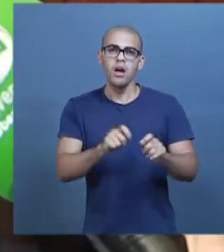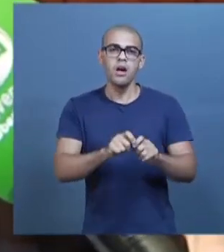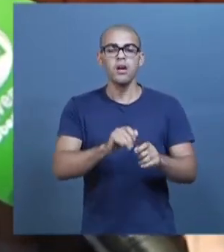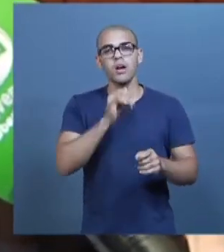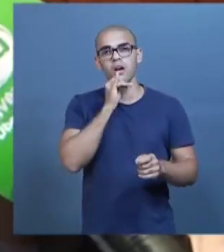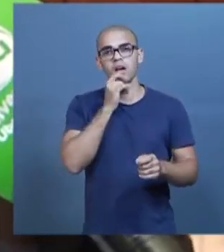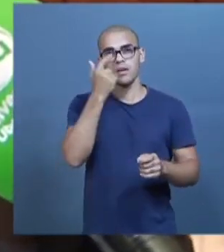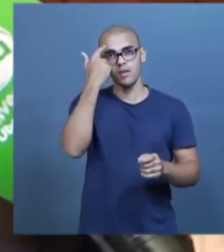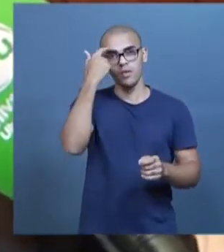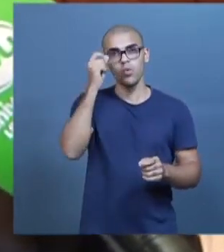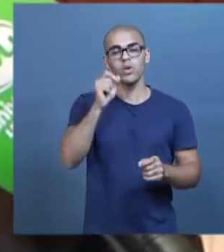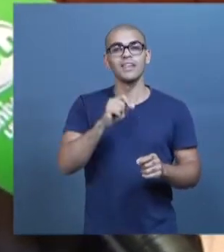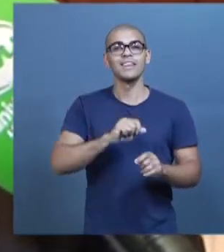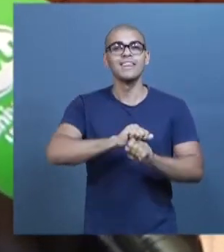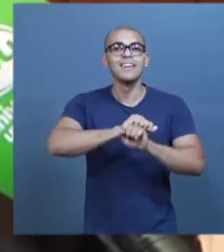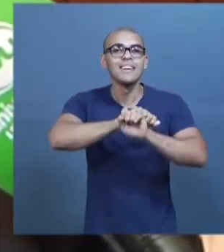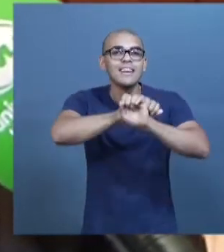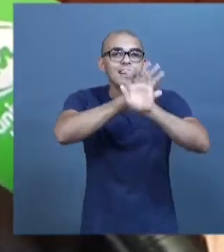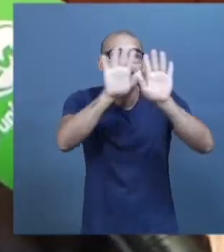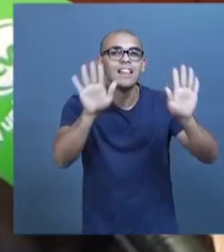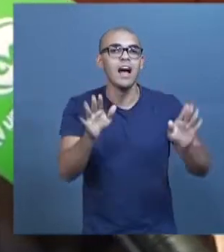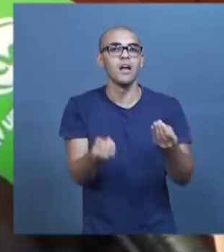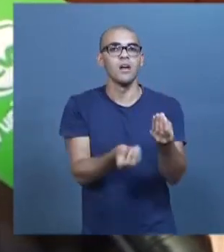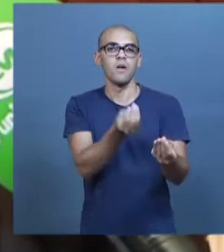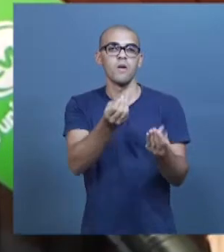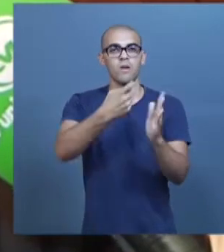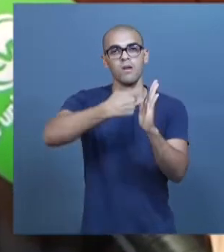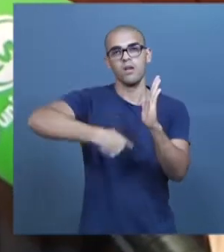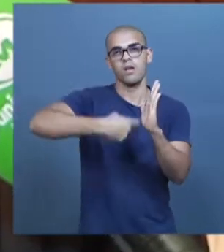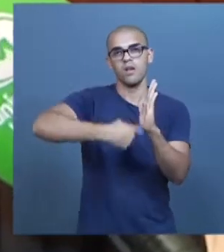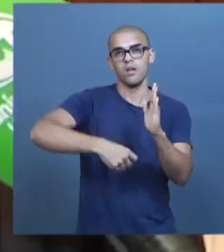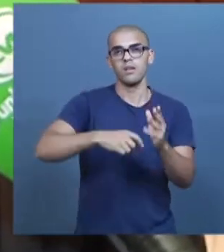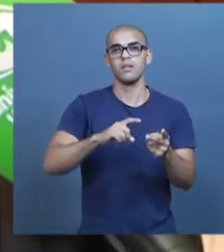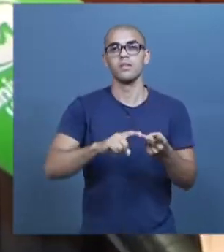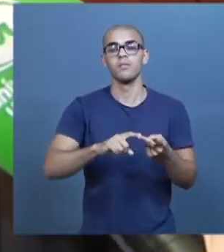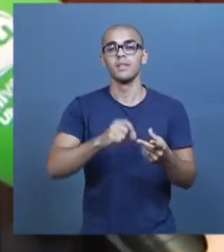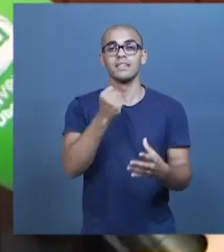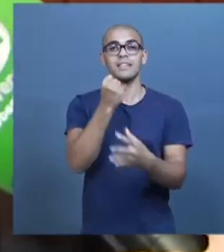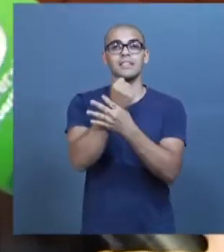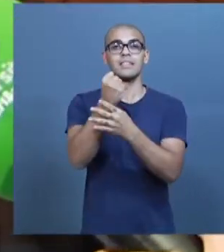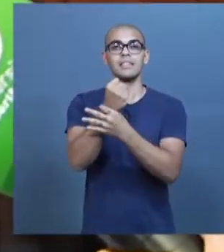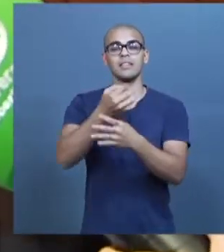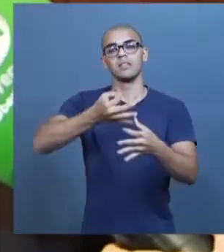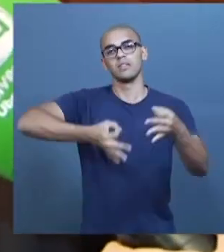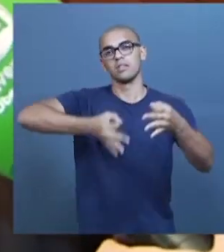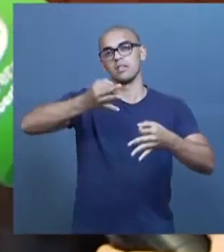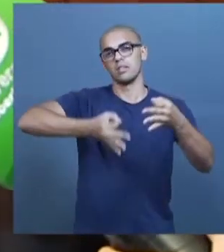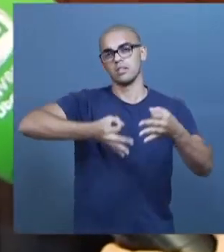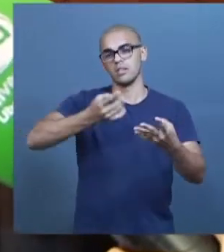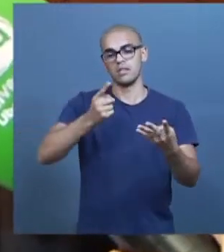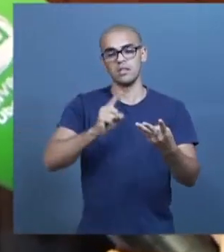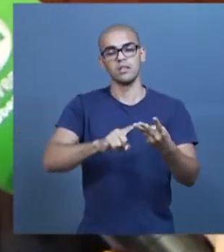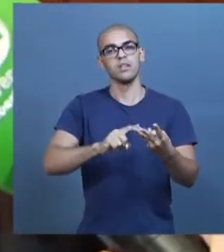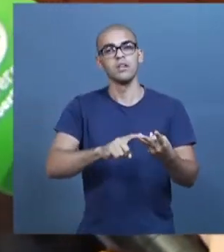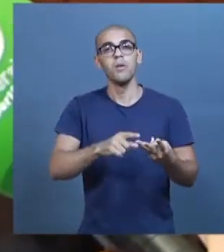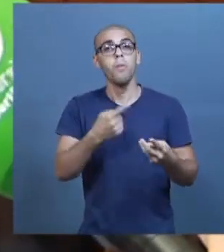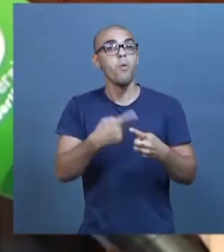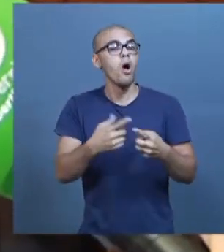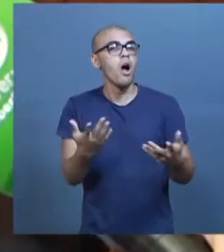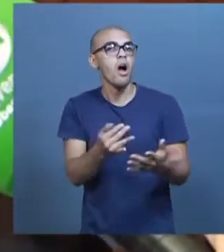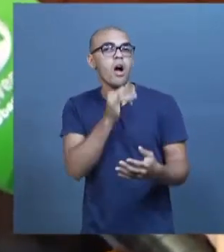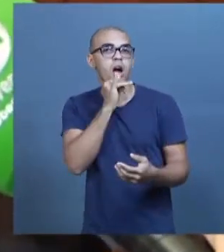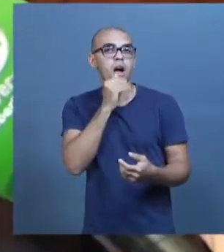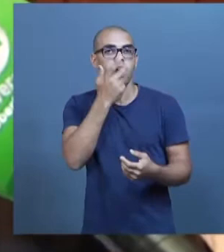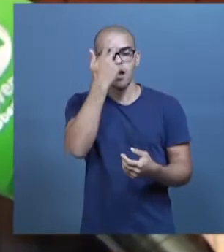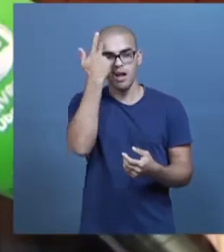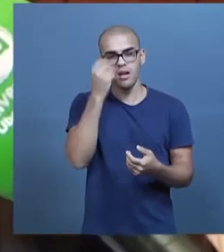primeiro lugar, mais transparência ao sistema tributário, mais segurança jurídica no sistema tributário, porque hoje muitas vezes alguém